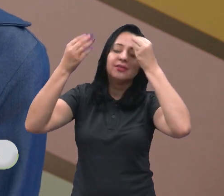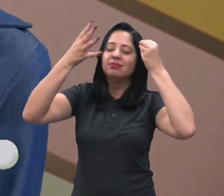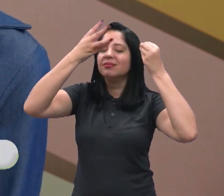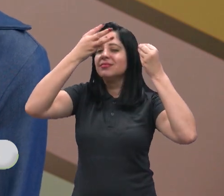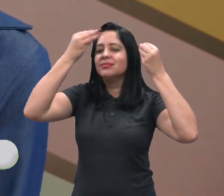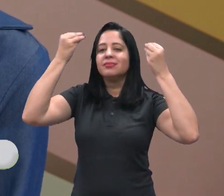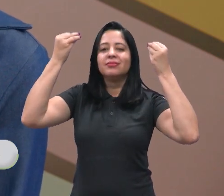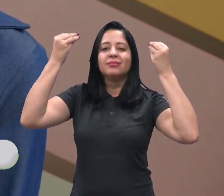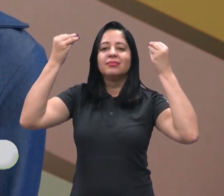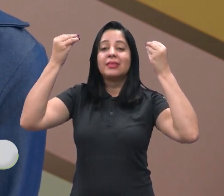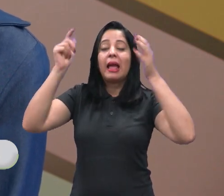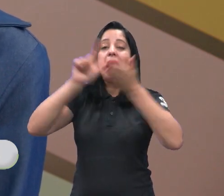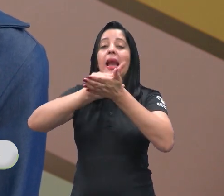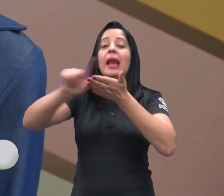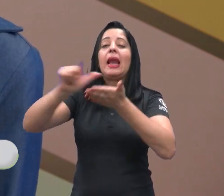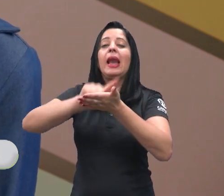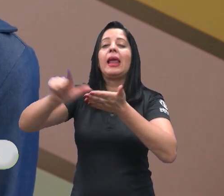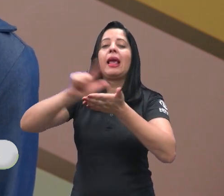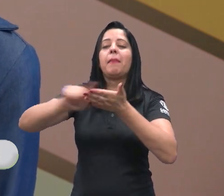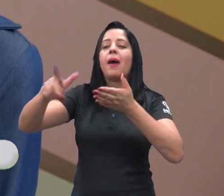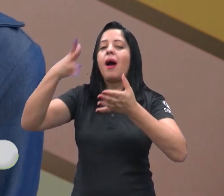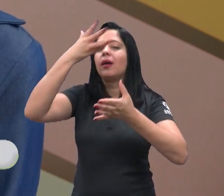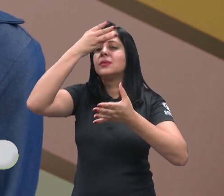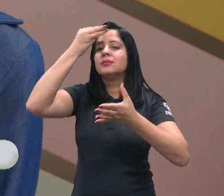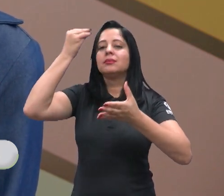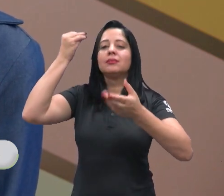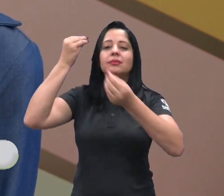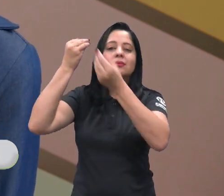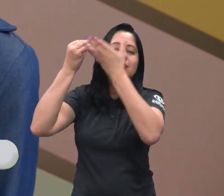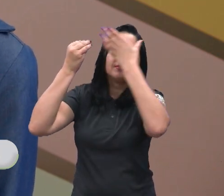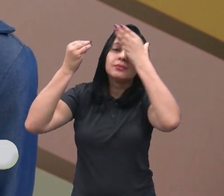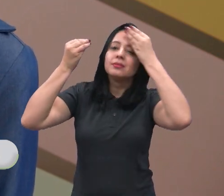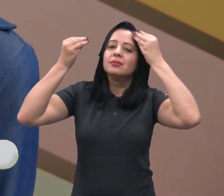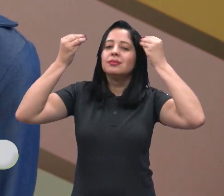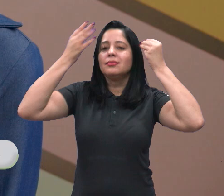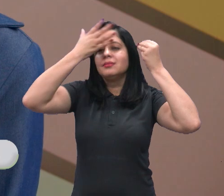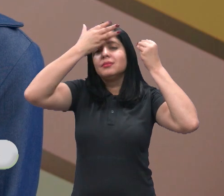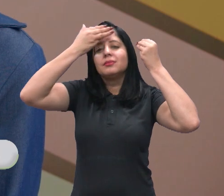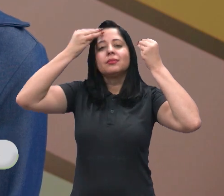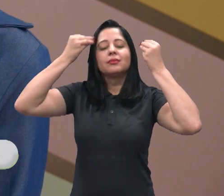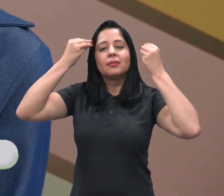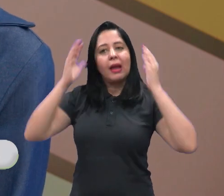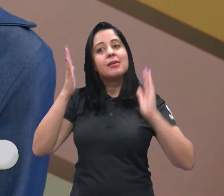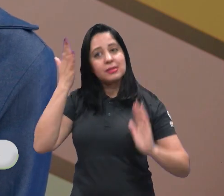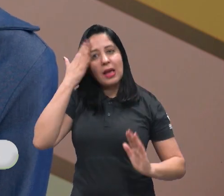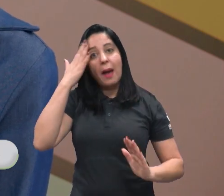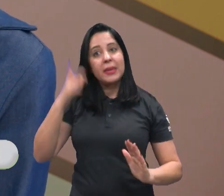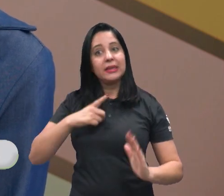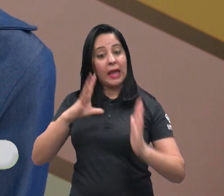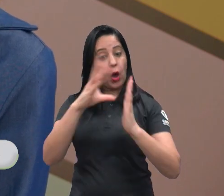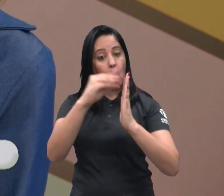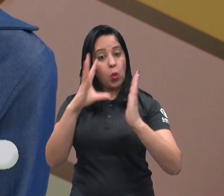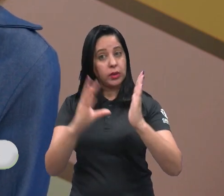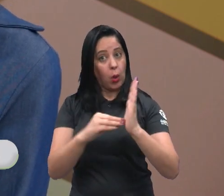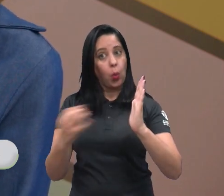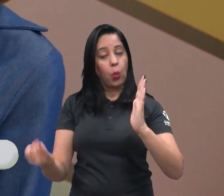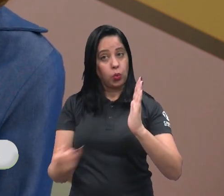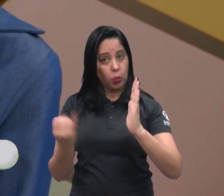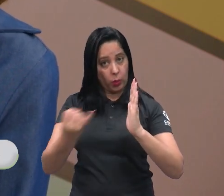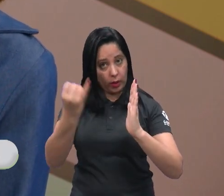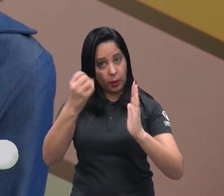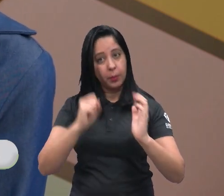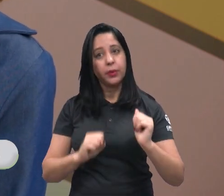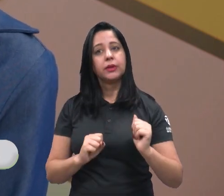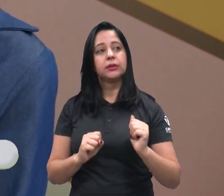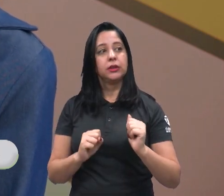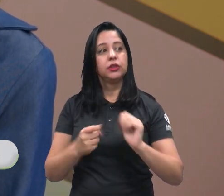já auxilia muito. Tem muitos podcasts hoje, muito programa, livro, né? Então tem muitas autoras que hoje trazem esse